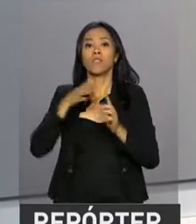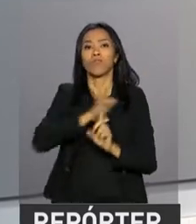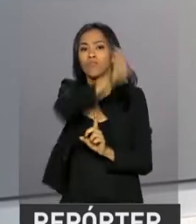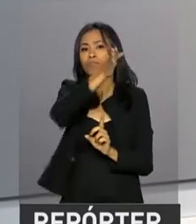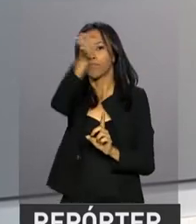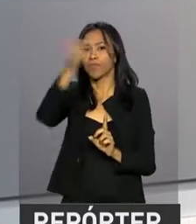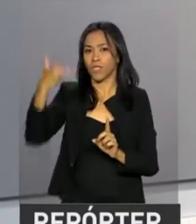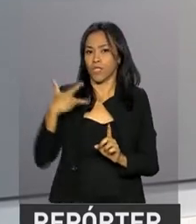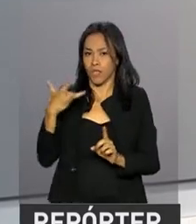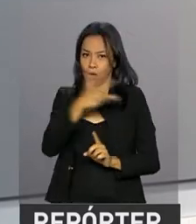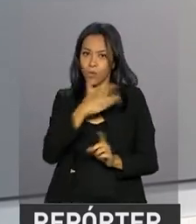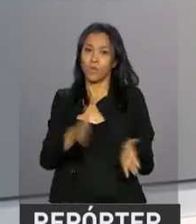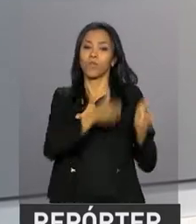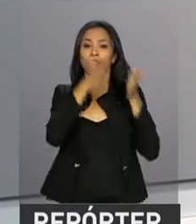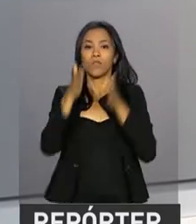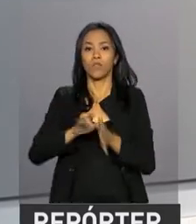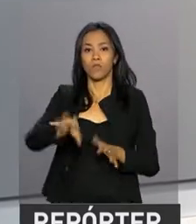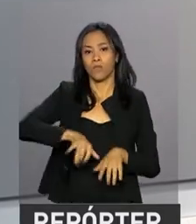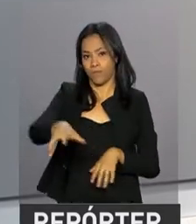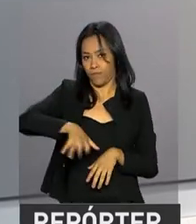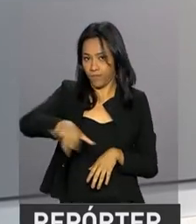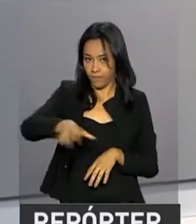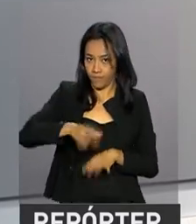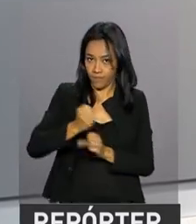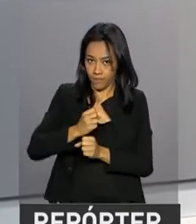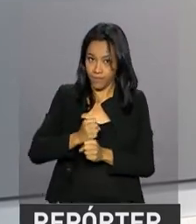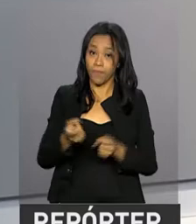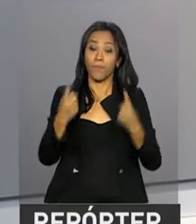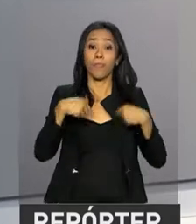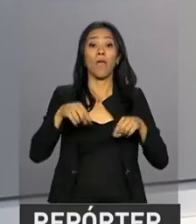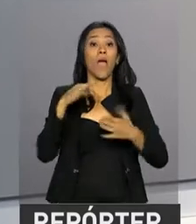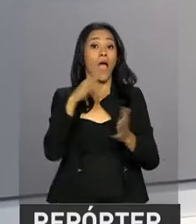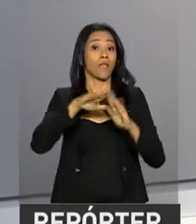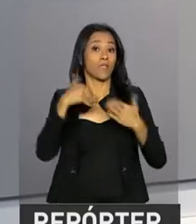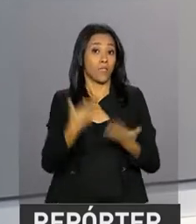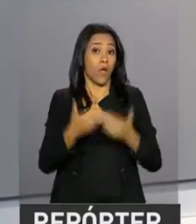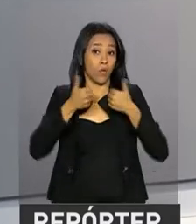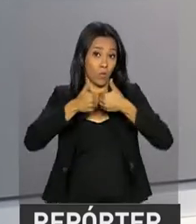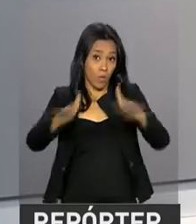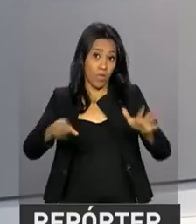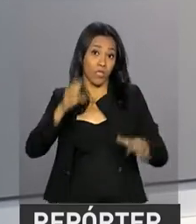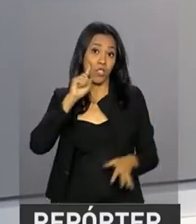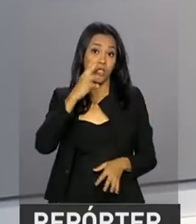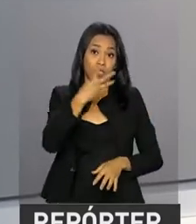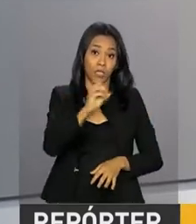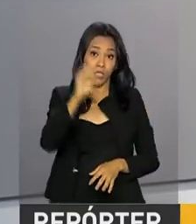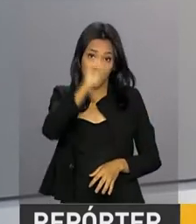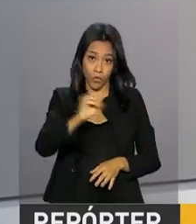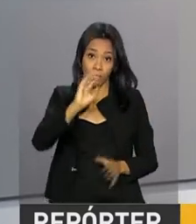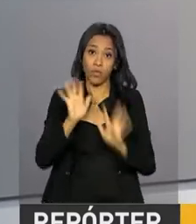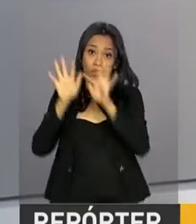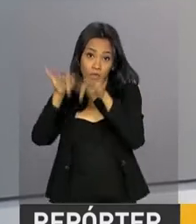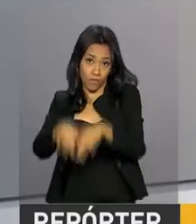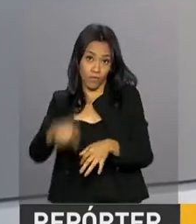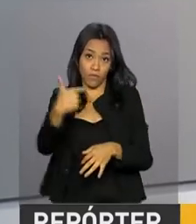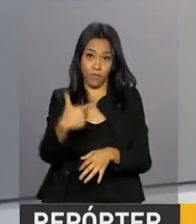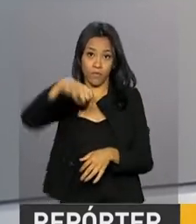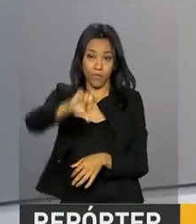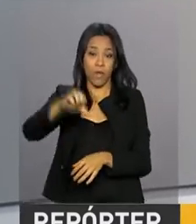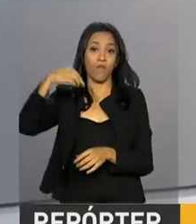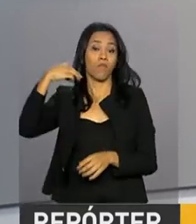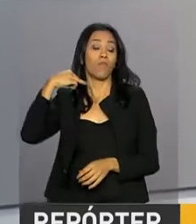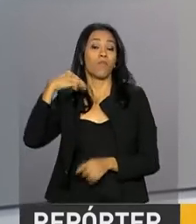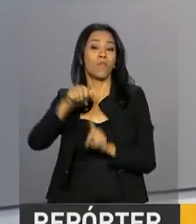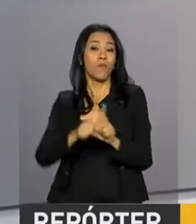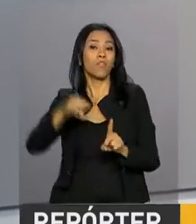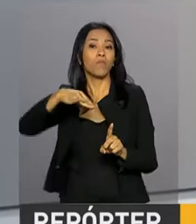saúde e operador de caixa as aulas têm início previsto para 30 de outubro e término em 29 de março os interessados devem